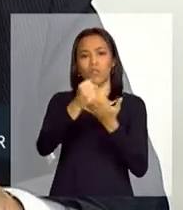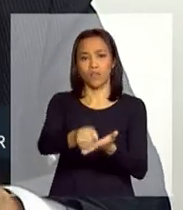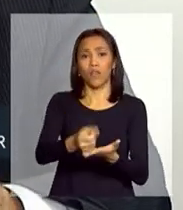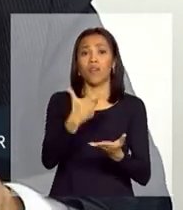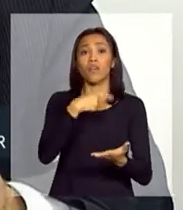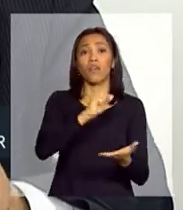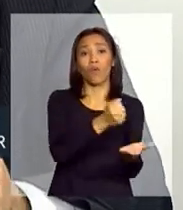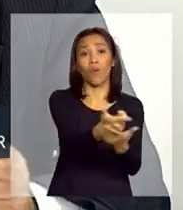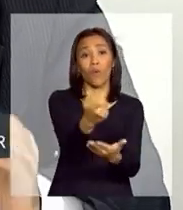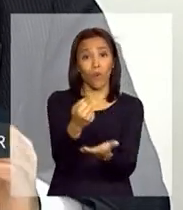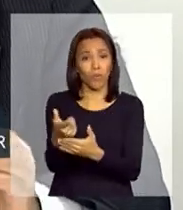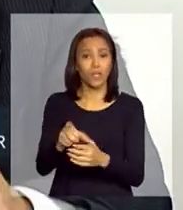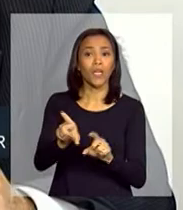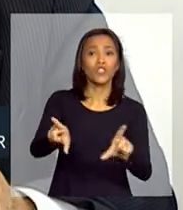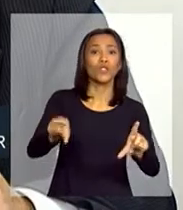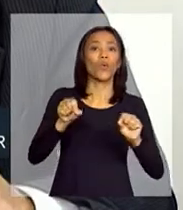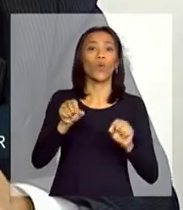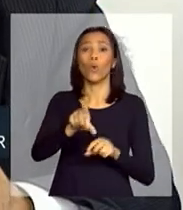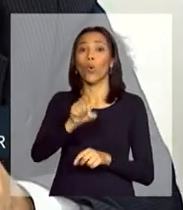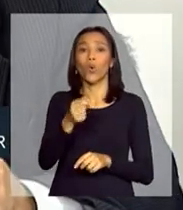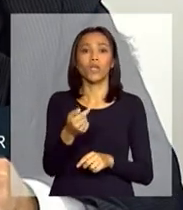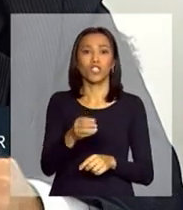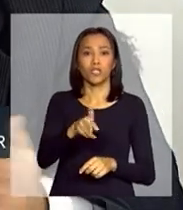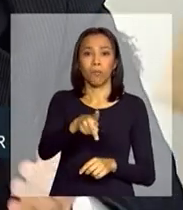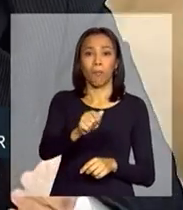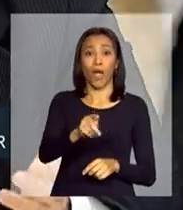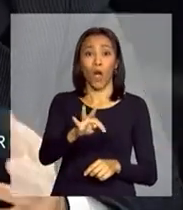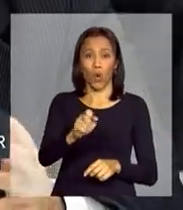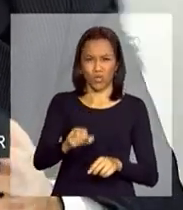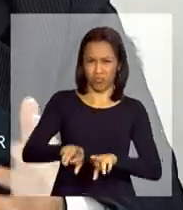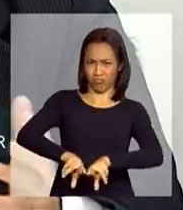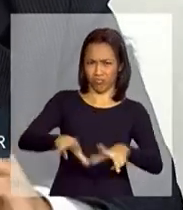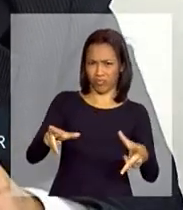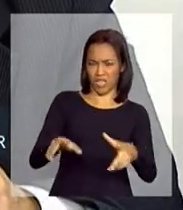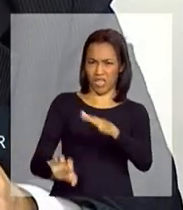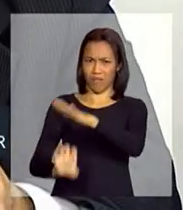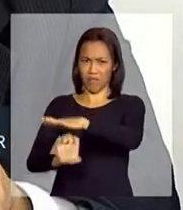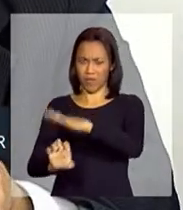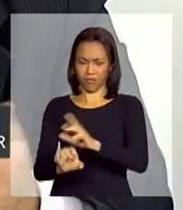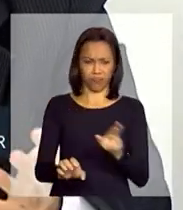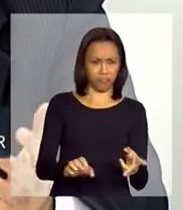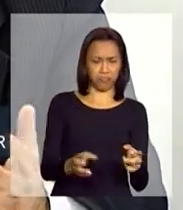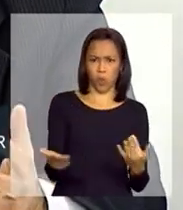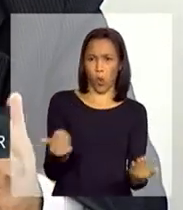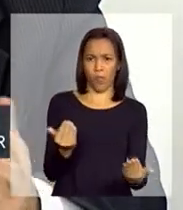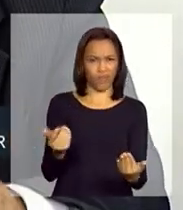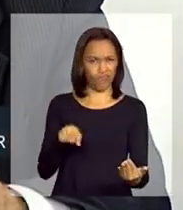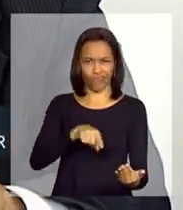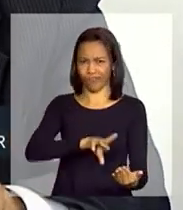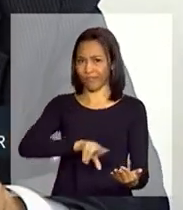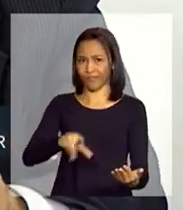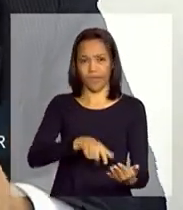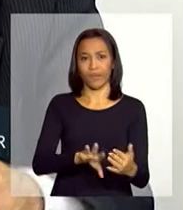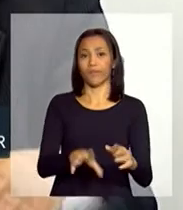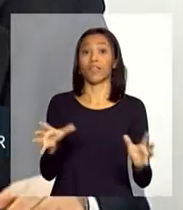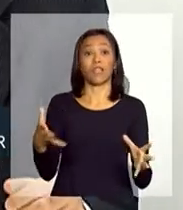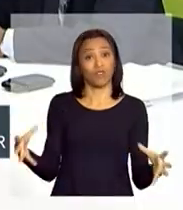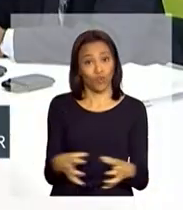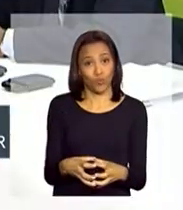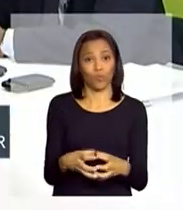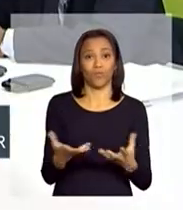consumidor na escolha de pacotes converge gentes que hoje todo setor vende combos conjuntamente